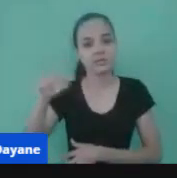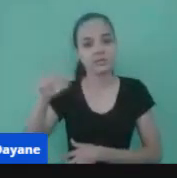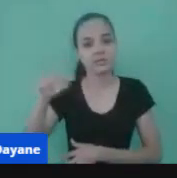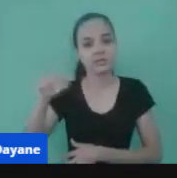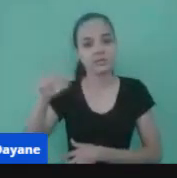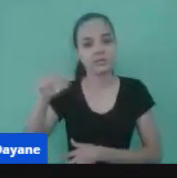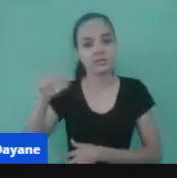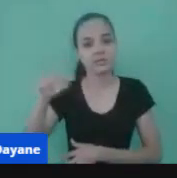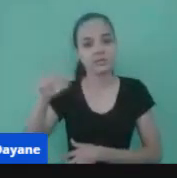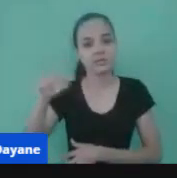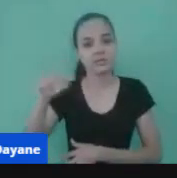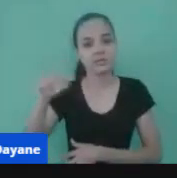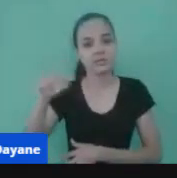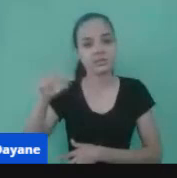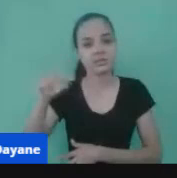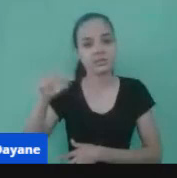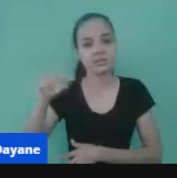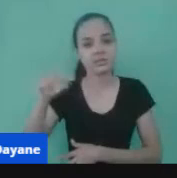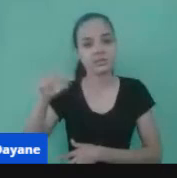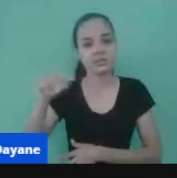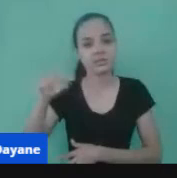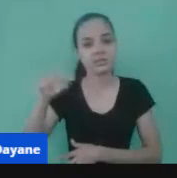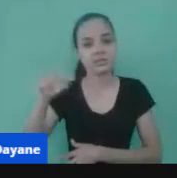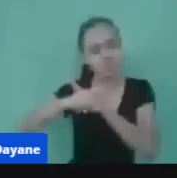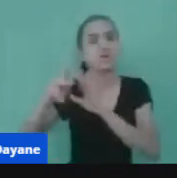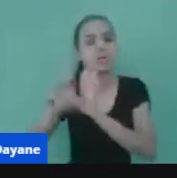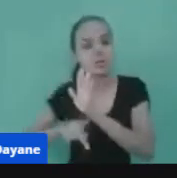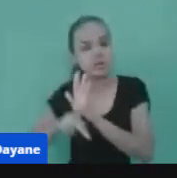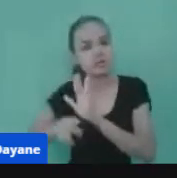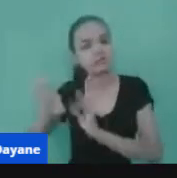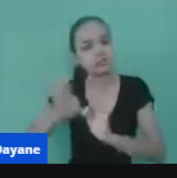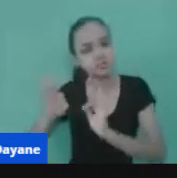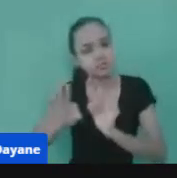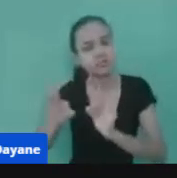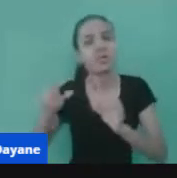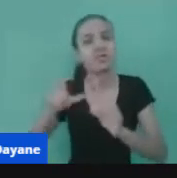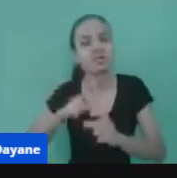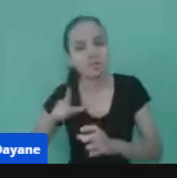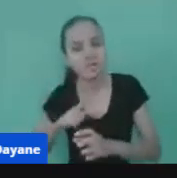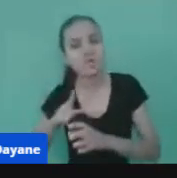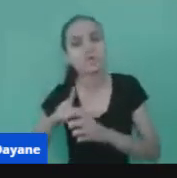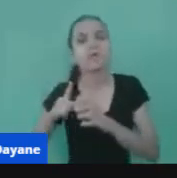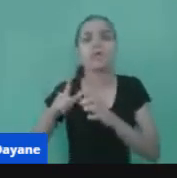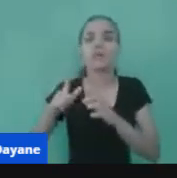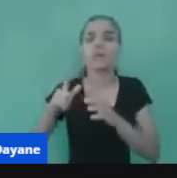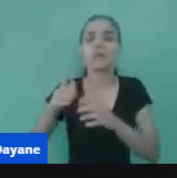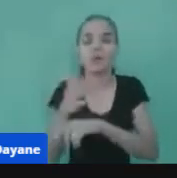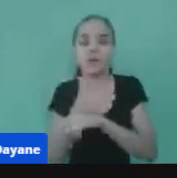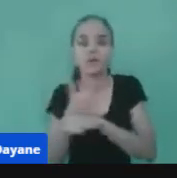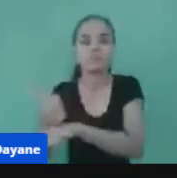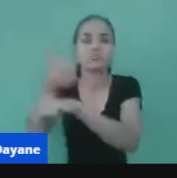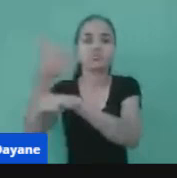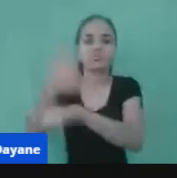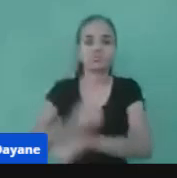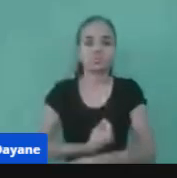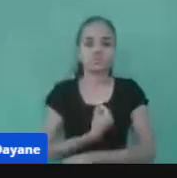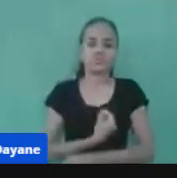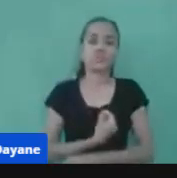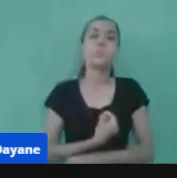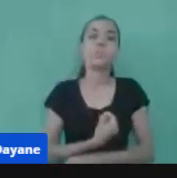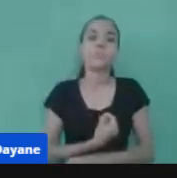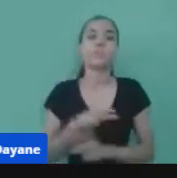vida. Deve-se, né? Deve-se sempre buscar. Então, a gente percebe que depois da Revolução Industrial, né, vamos